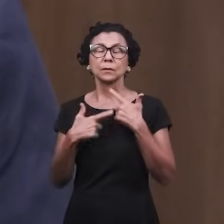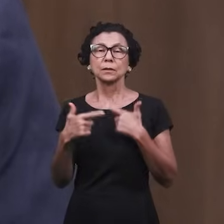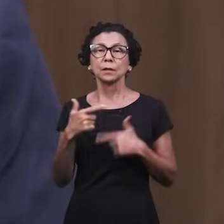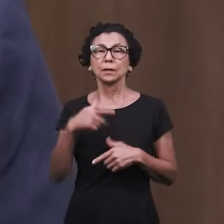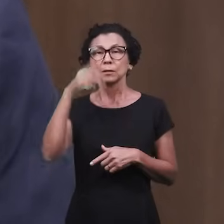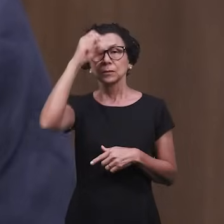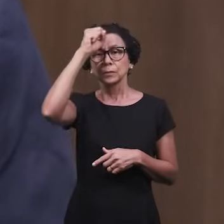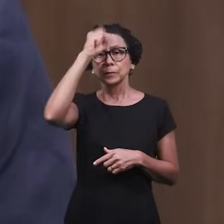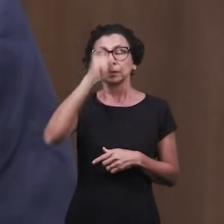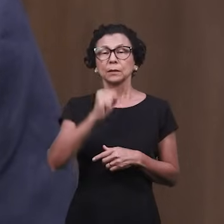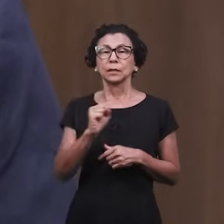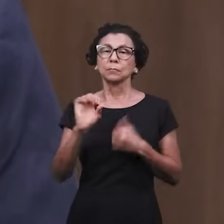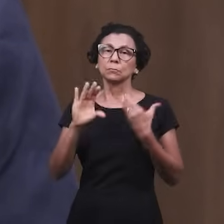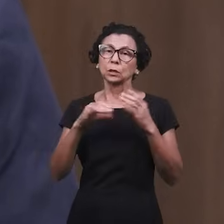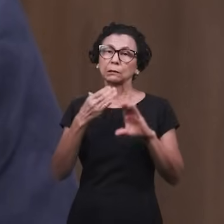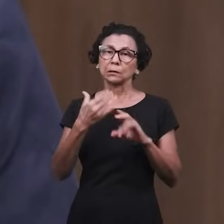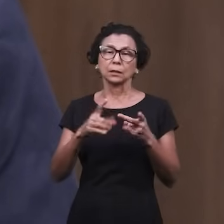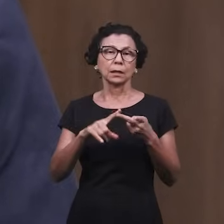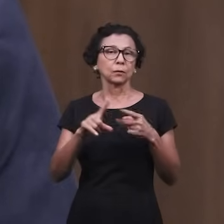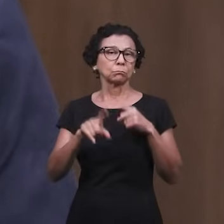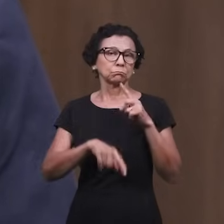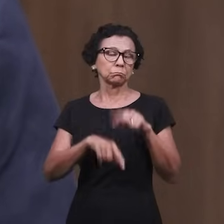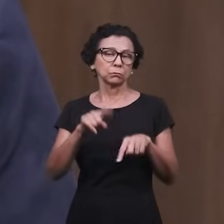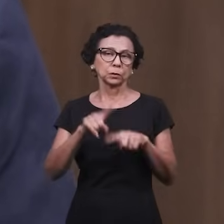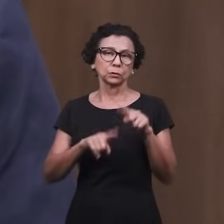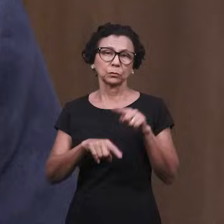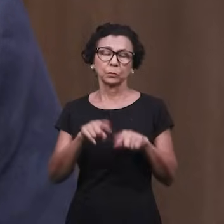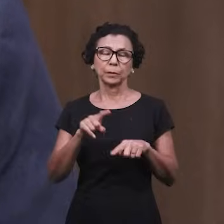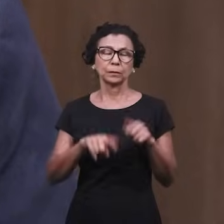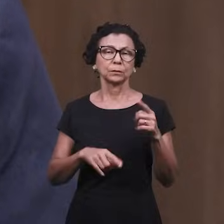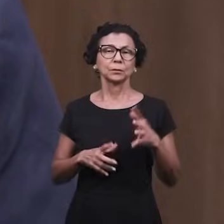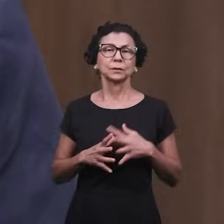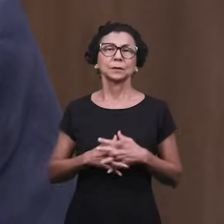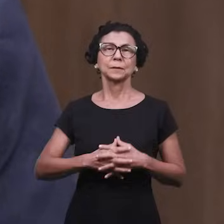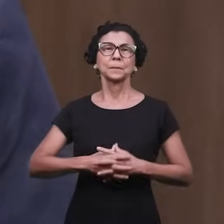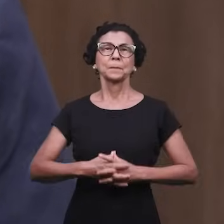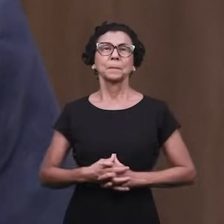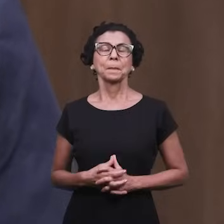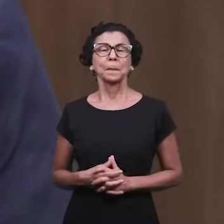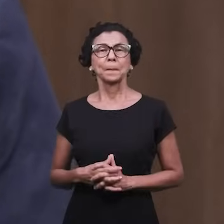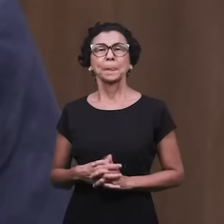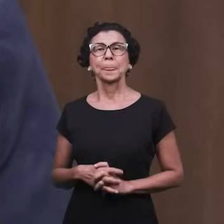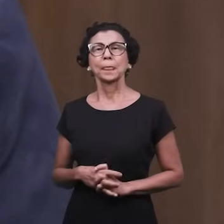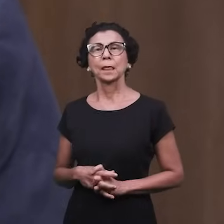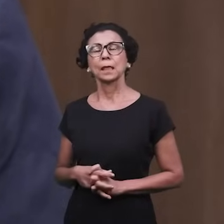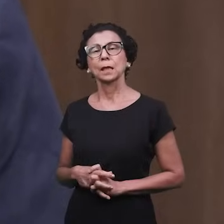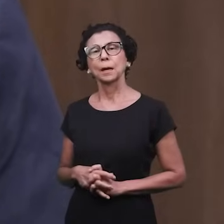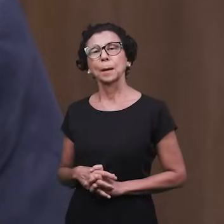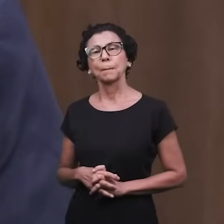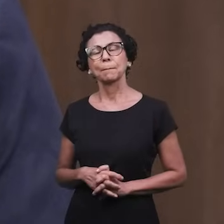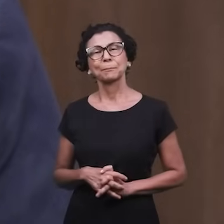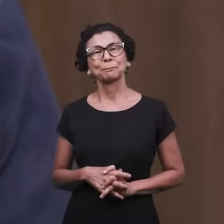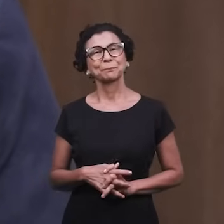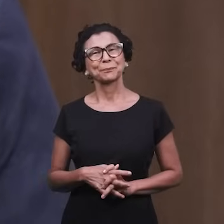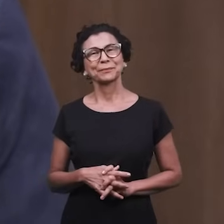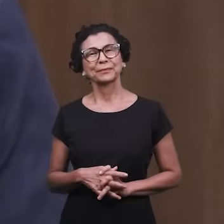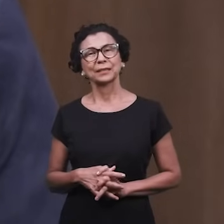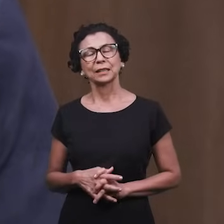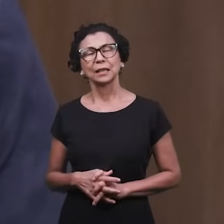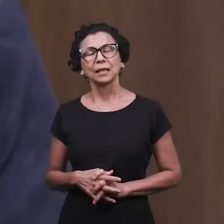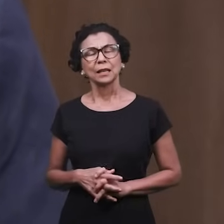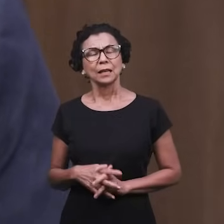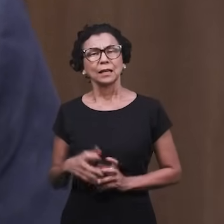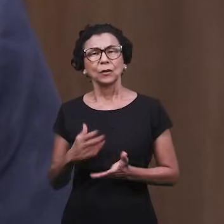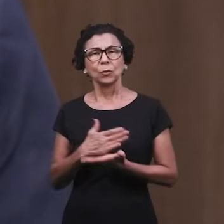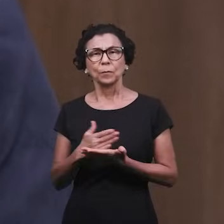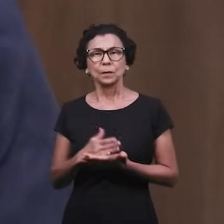tocar e a cantar. Então, o Daniel falou sobre desde criança, né, vendo os irmãos tocando instrumentos de cordas.